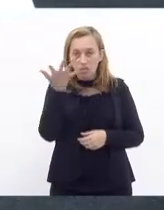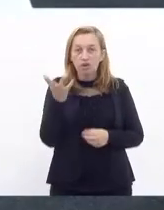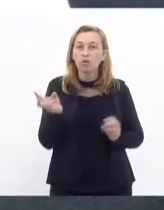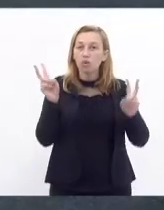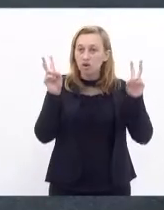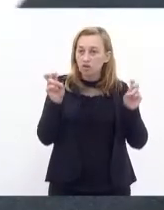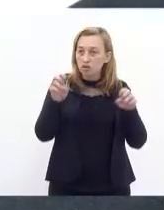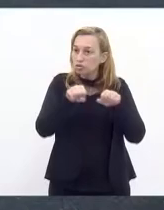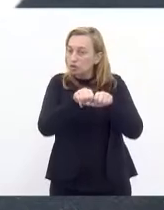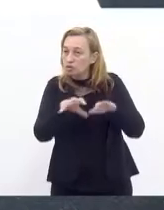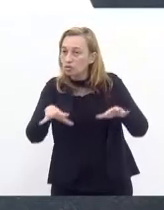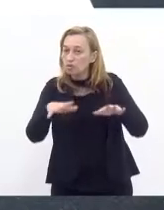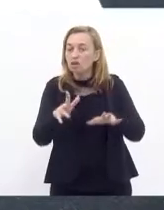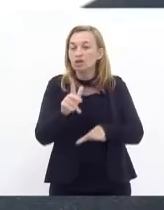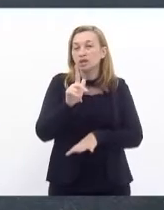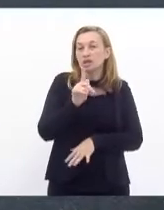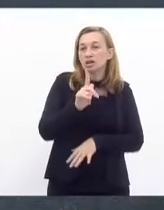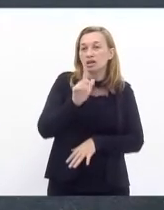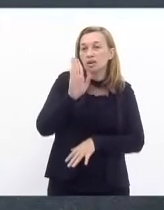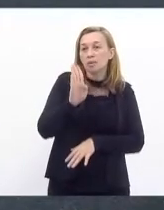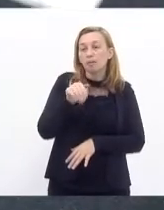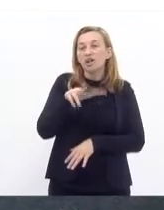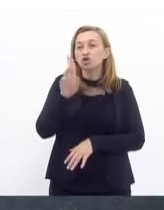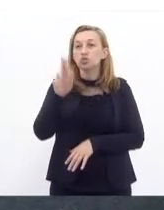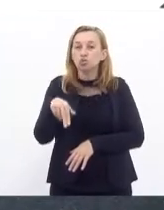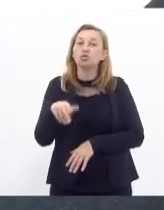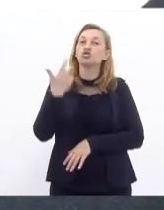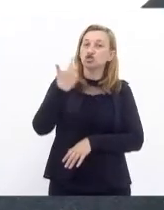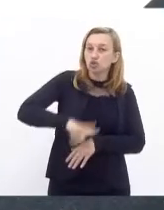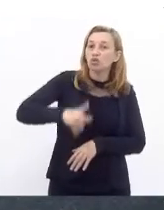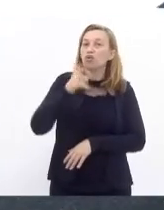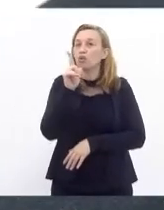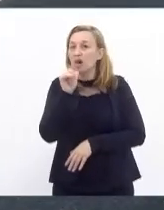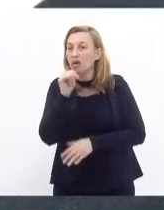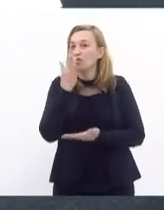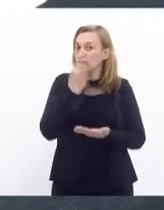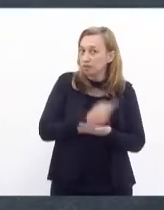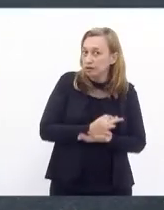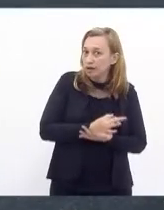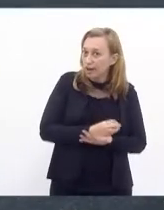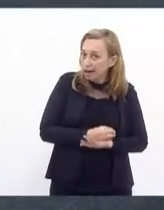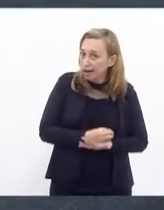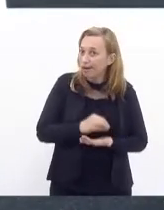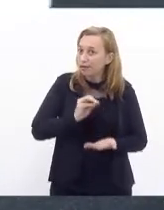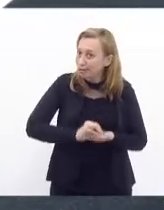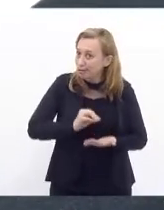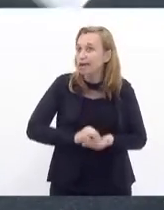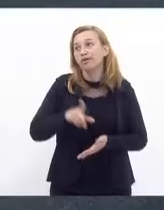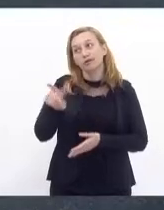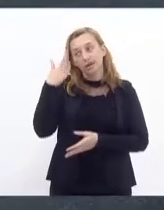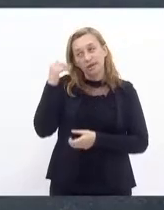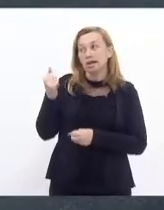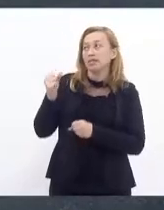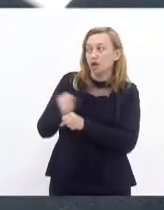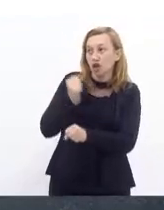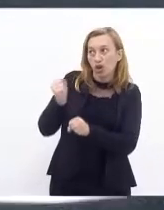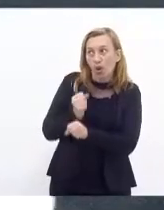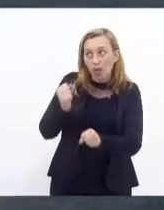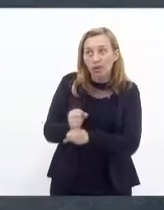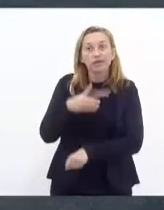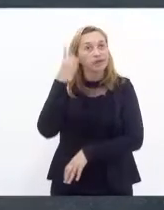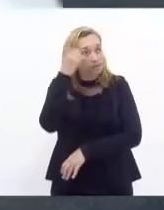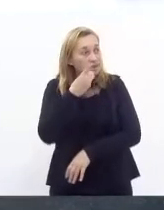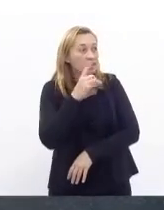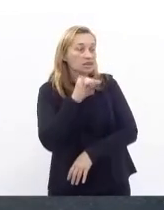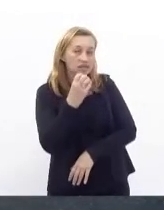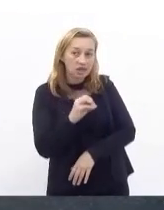ampliação da estação do Guandu. Vai faltar água mais uma vez. E a obra que você sabe, tanto quanto o deputado Sérgio Fernandes,